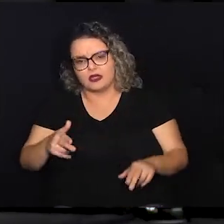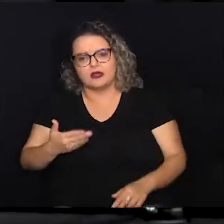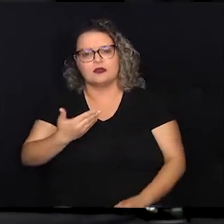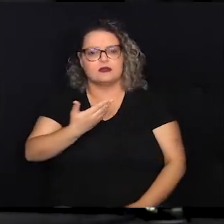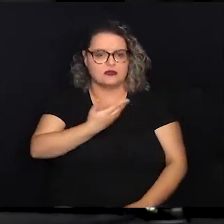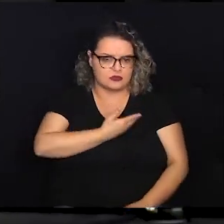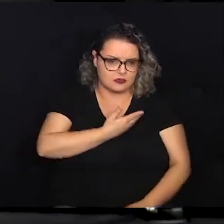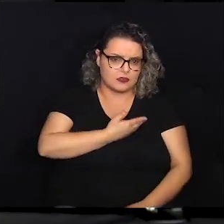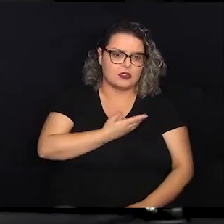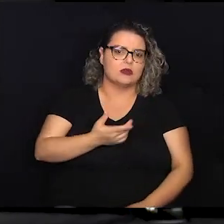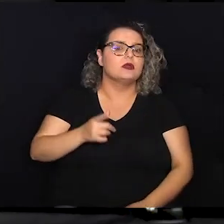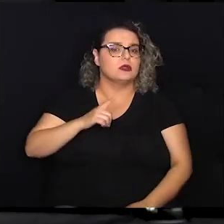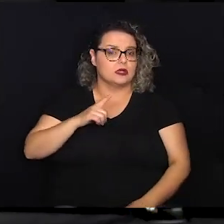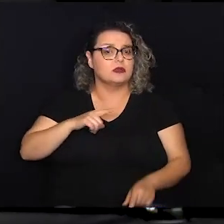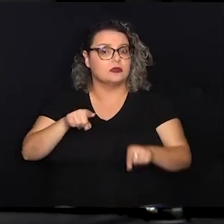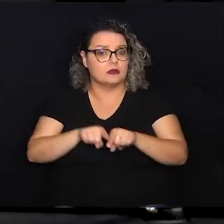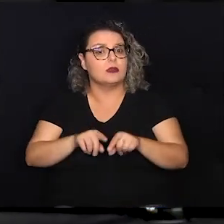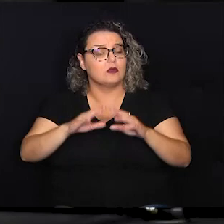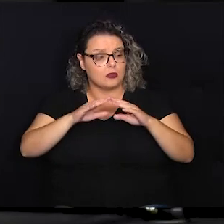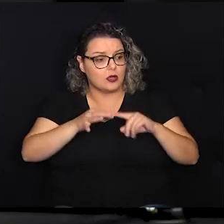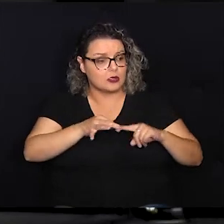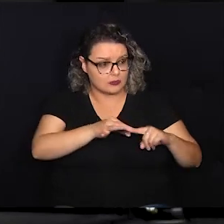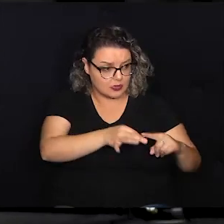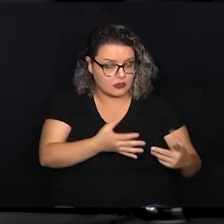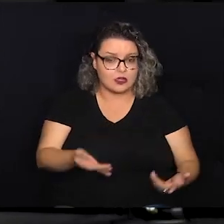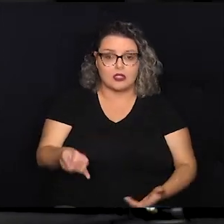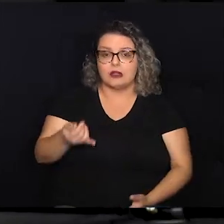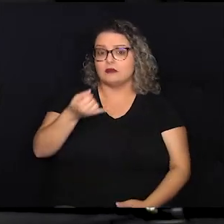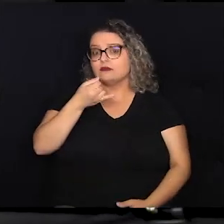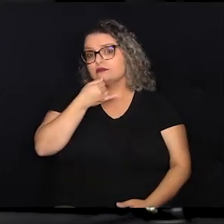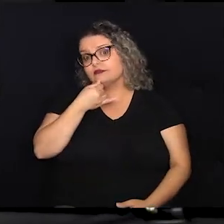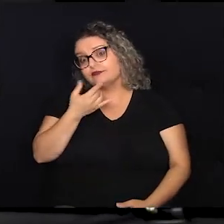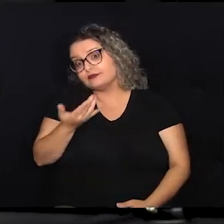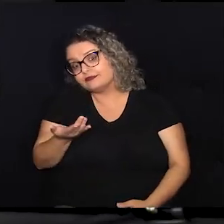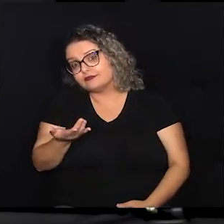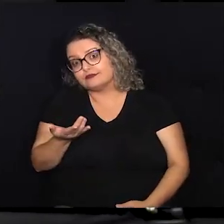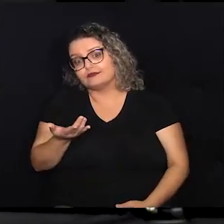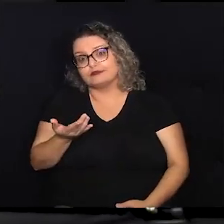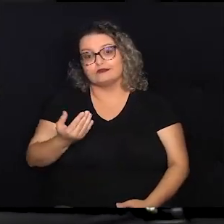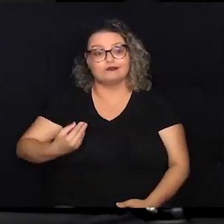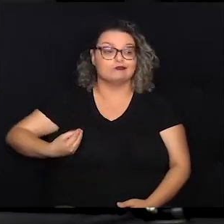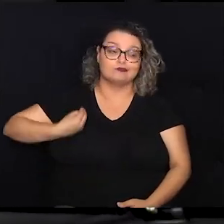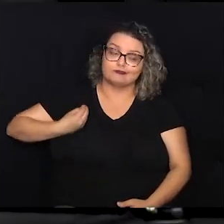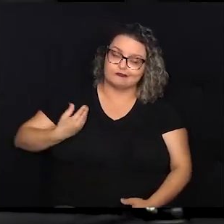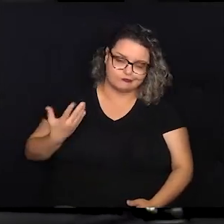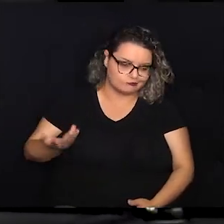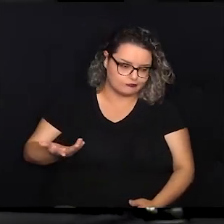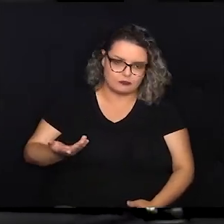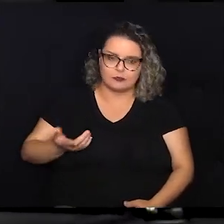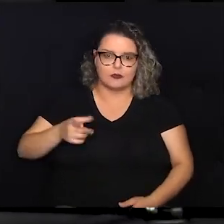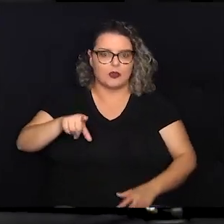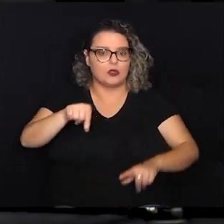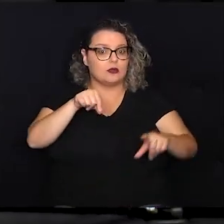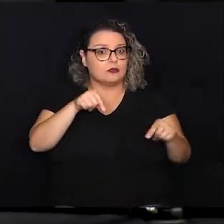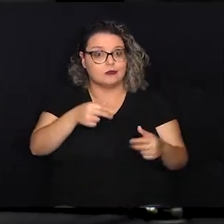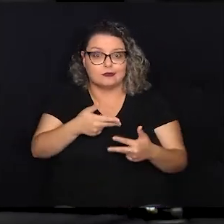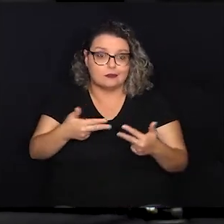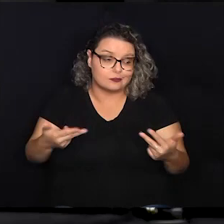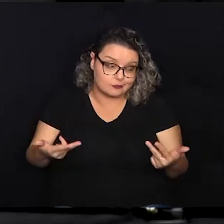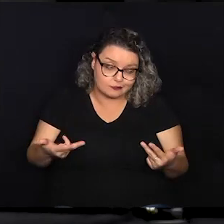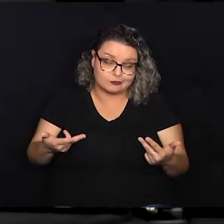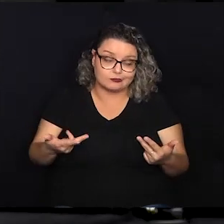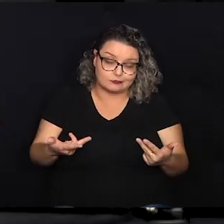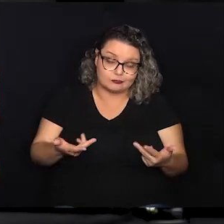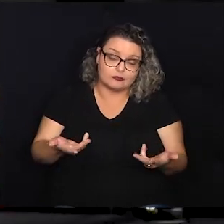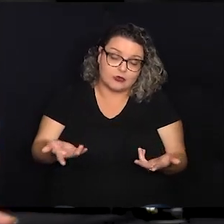amigos naquela época, muitos dos nossos amigos, eu também tenho, também venho de periferia, que infelizmente já não está mais com a gente